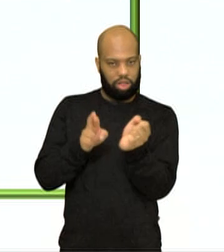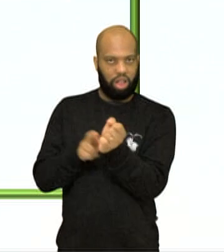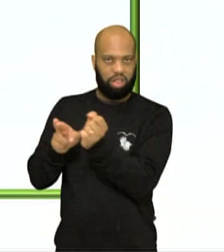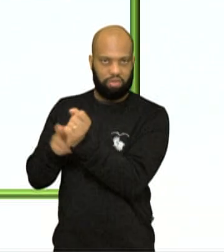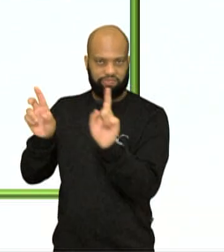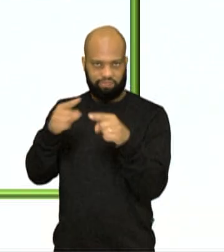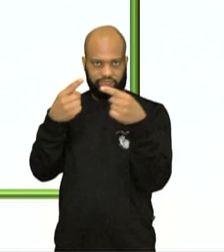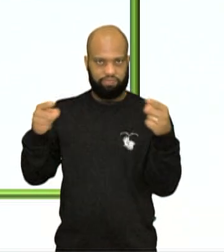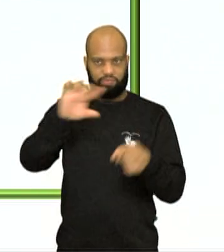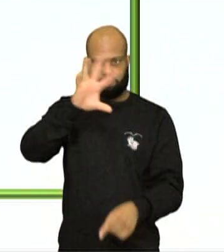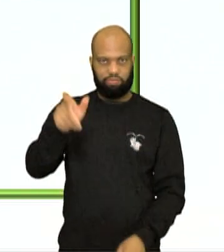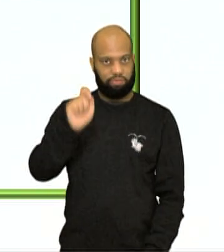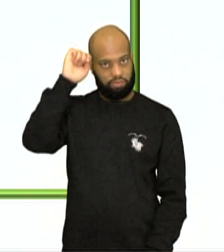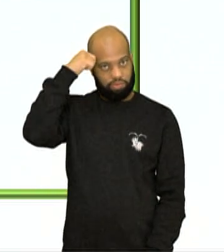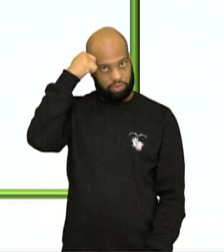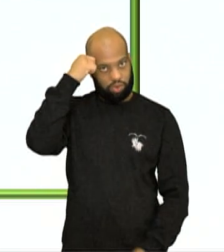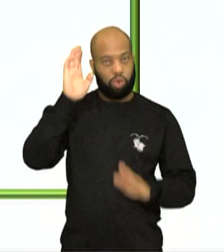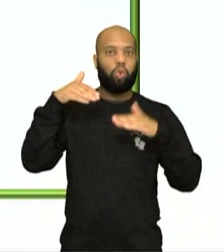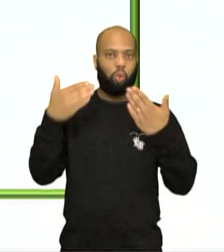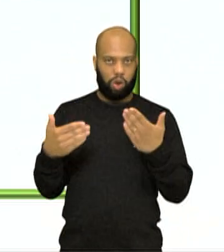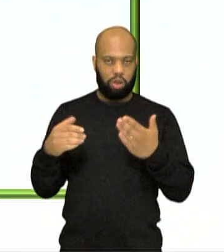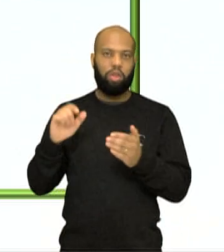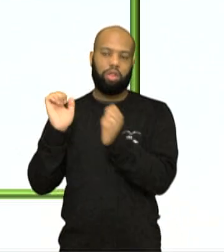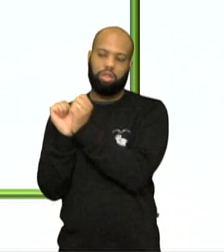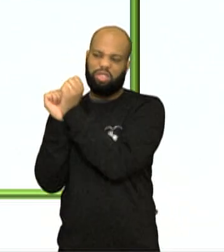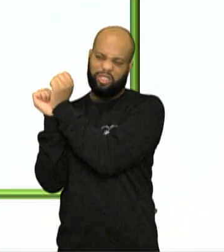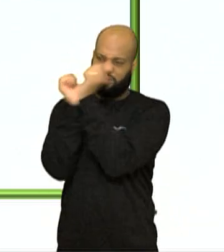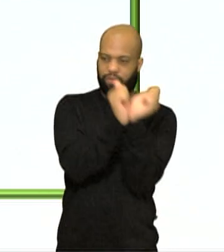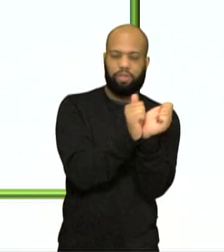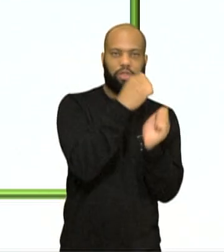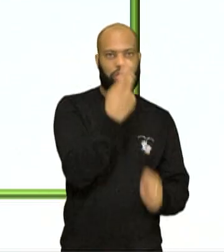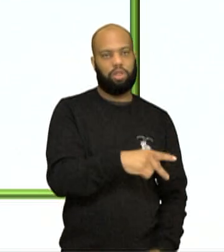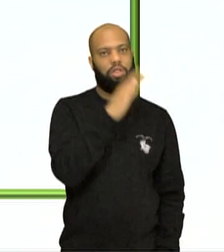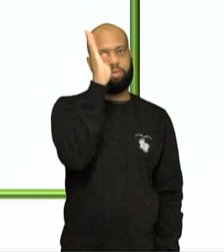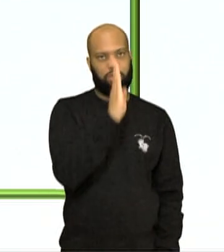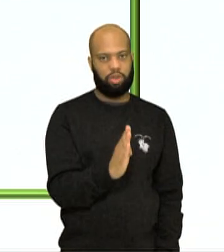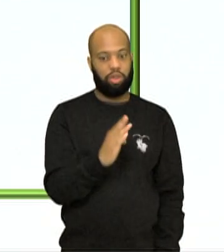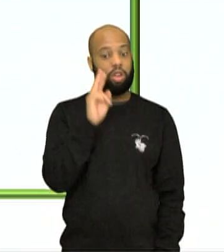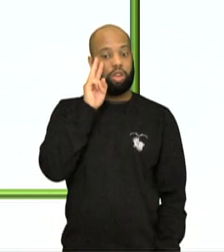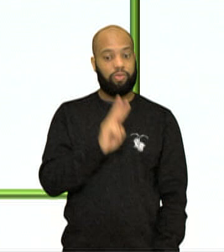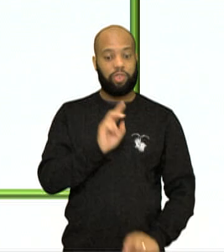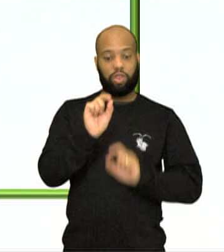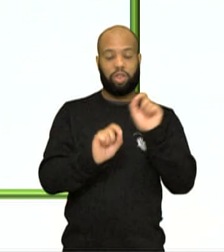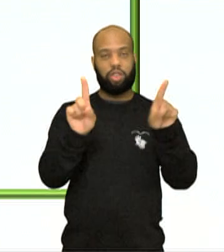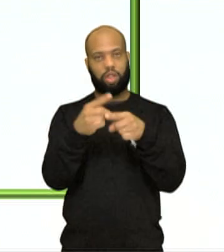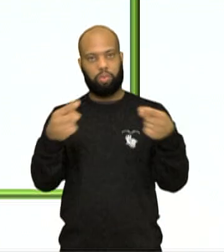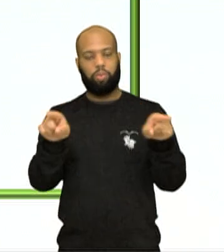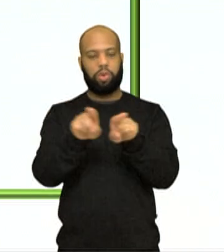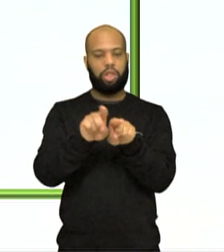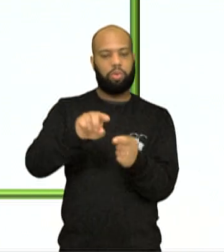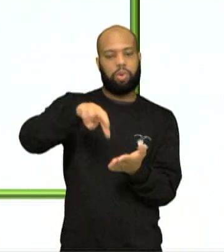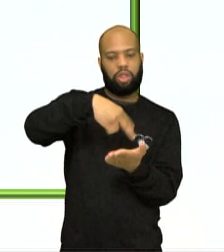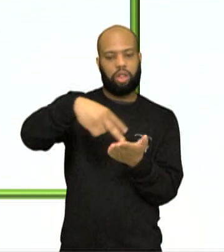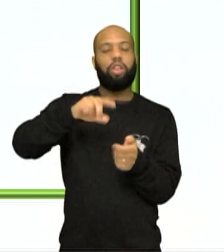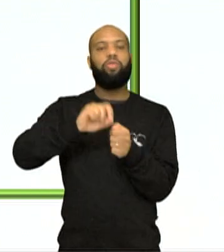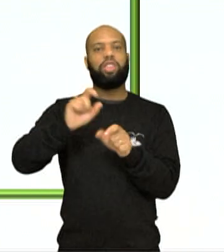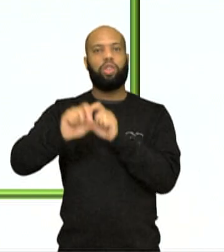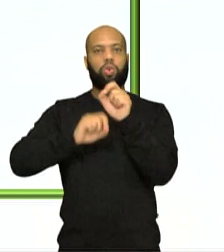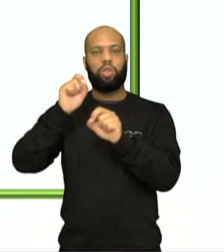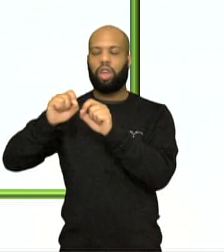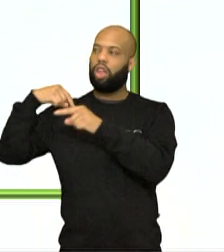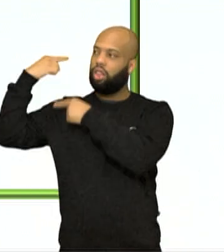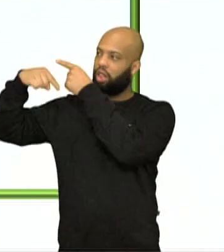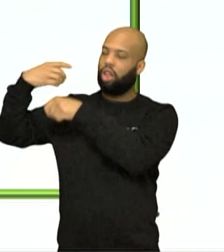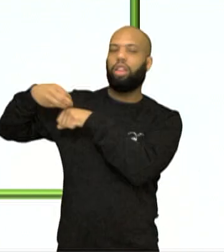da vinda dos escravos para o Brasil, onde viam na música e na dança as formas de proliferar suas origens, culturas e